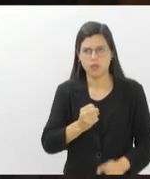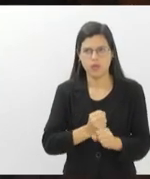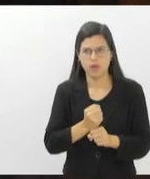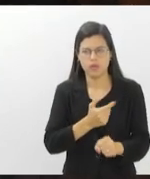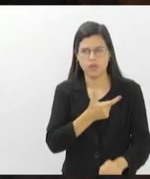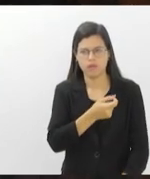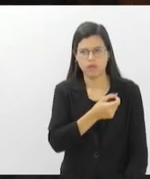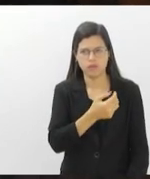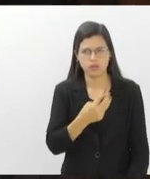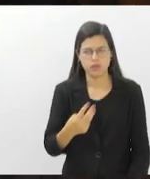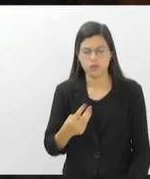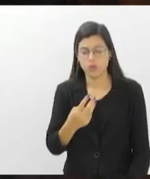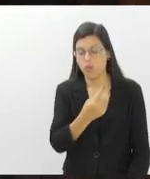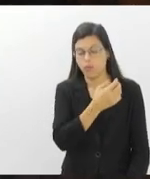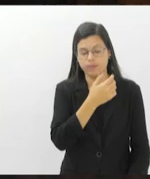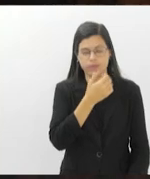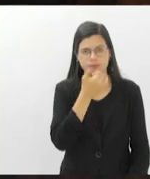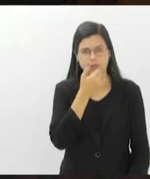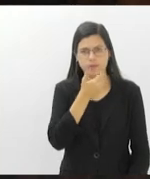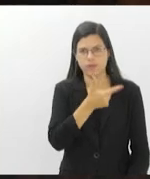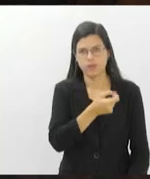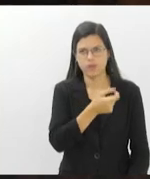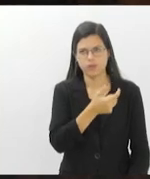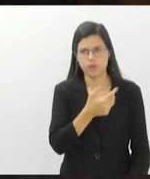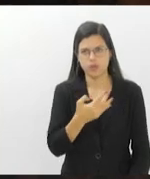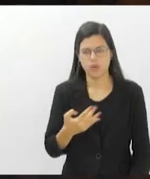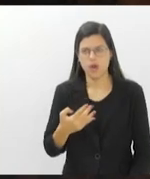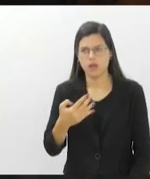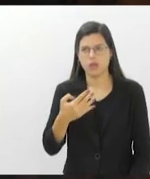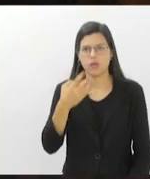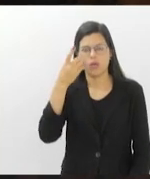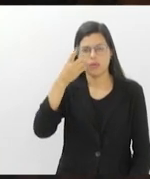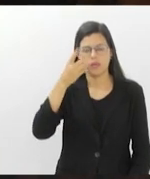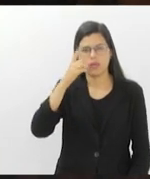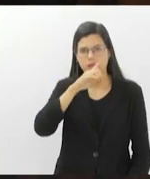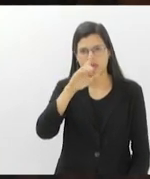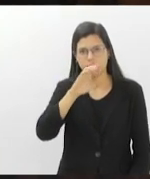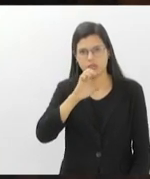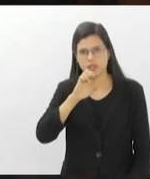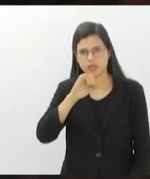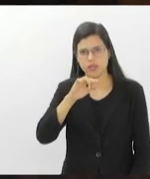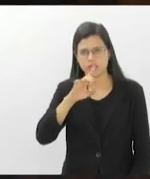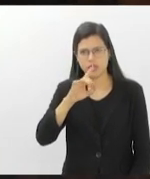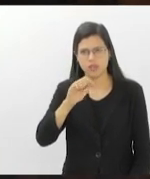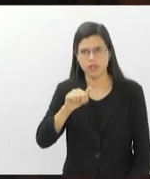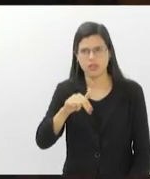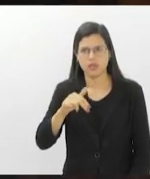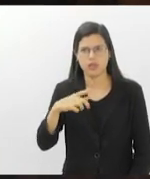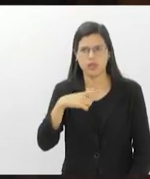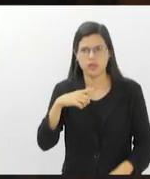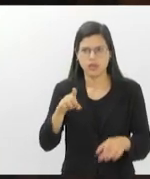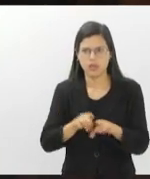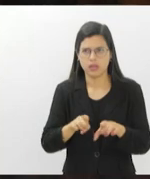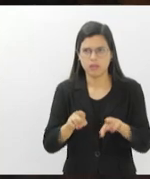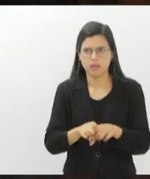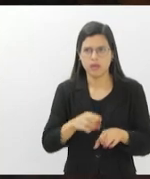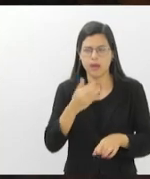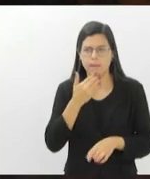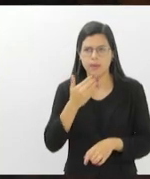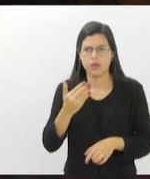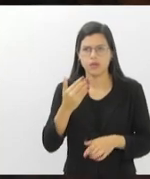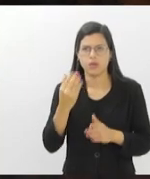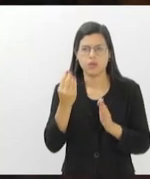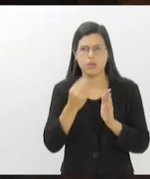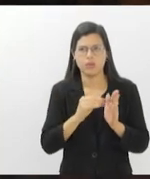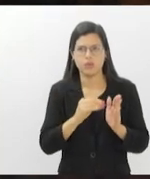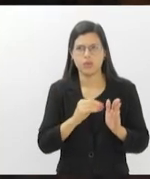651/24, deputada Zeidan. Os senhores que aprovam, permaneçam como estão. Aprovado. Há sobre a mesa requerimento de inclusão na